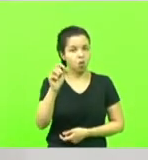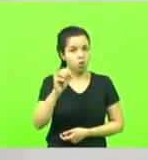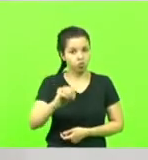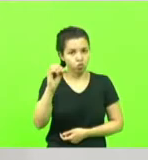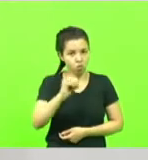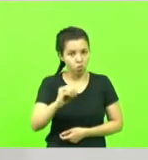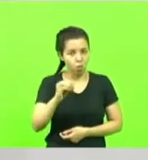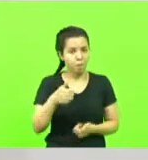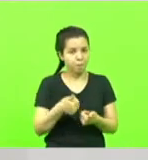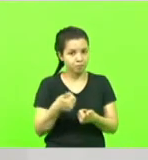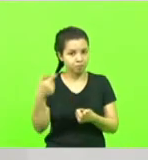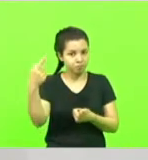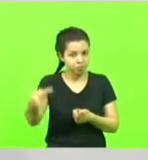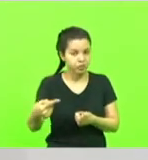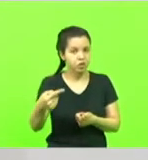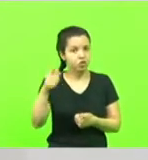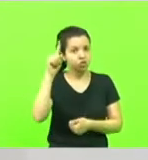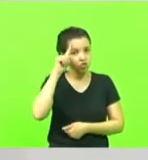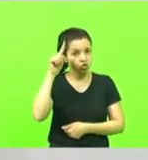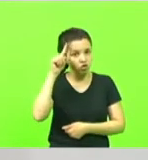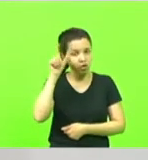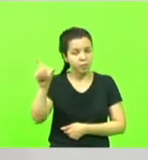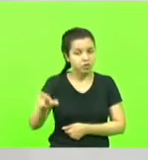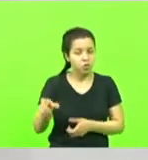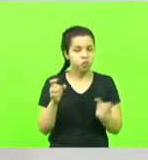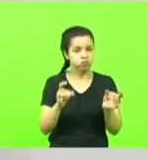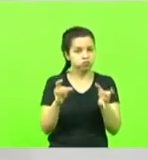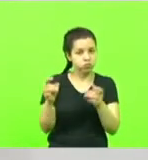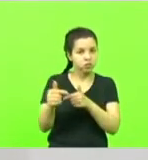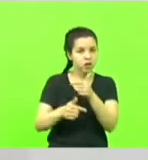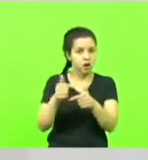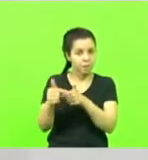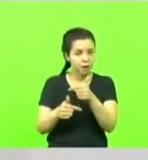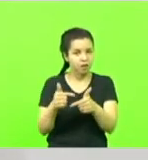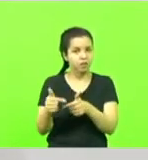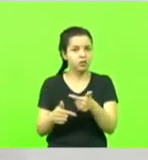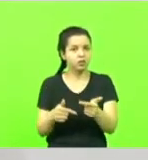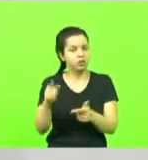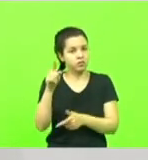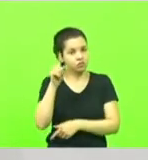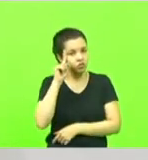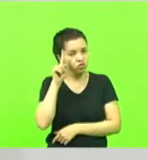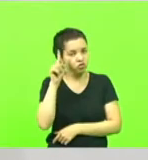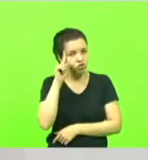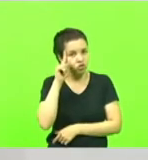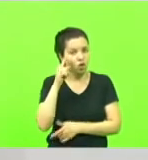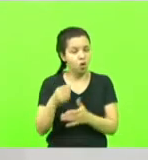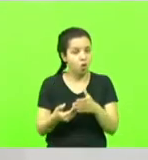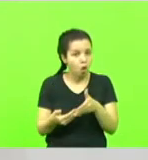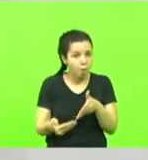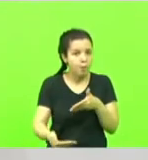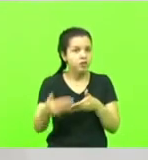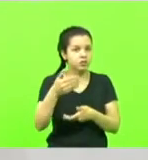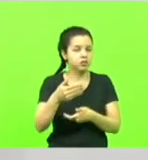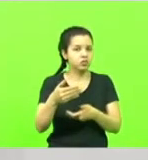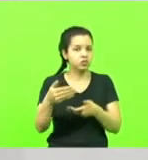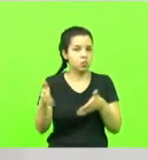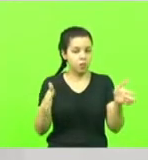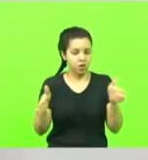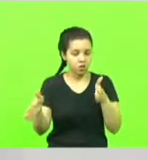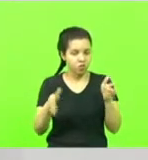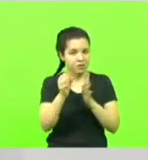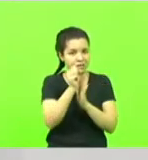do Comerciário da Comerciária, uma data que tem suas origens no início do século passado, onde as condições de trabalho